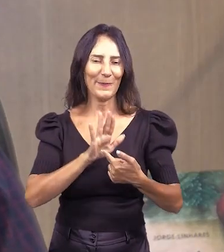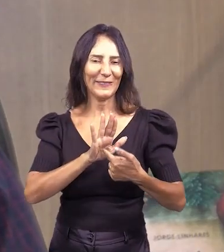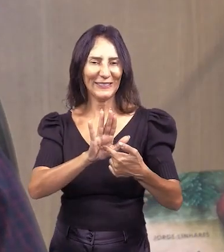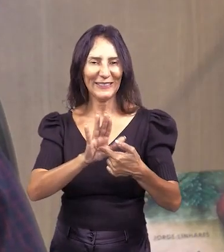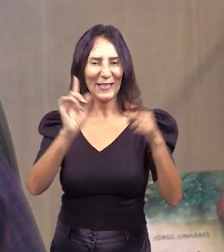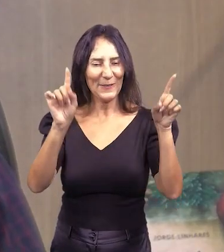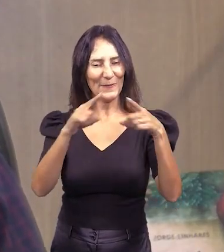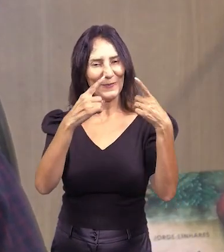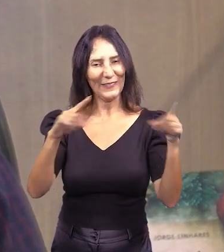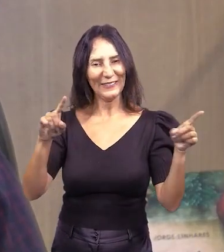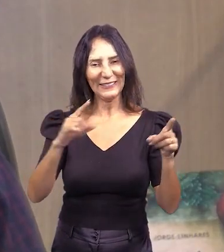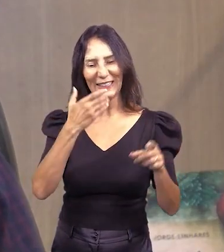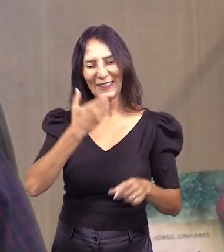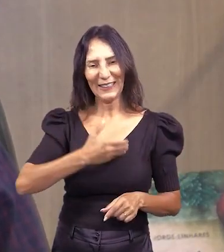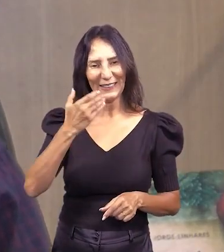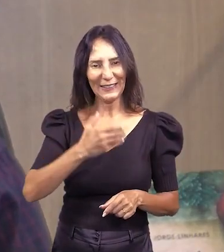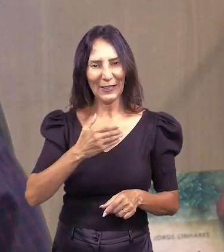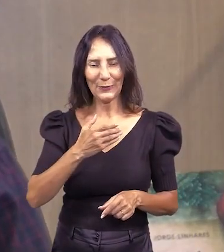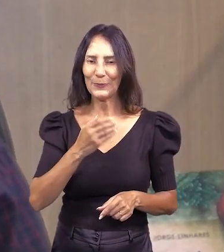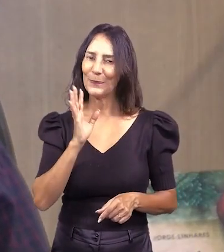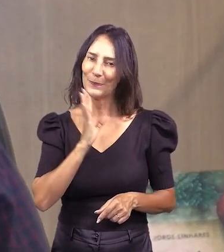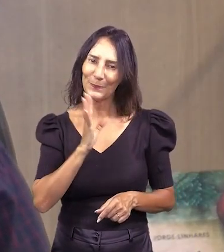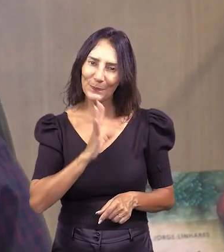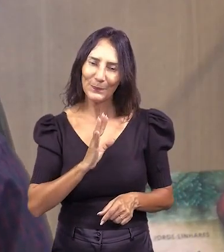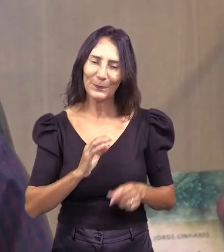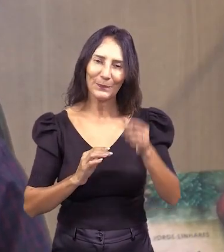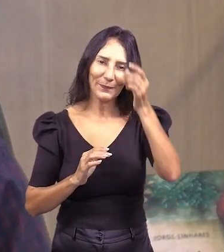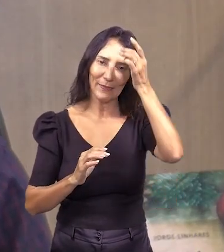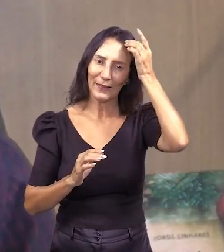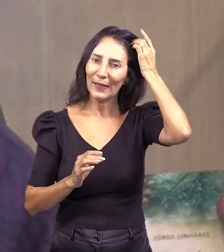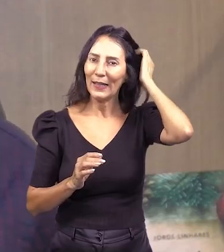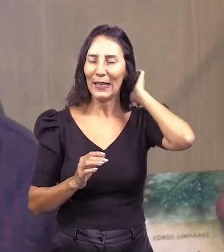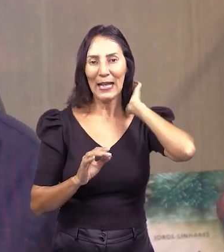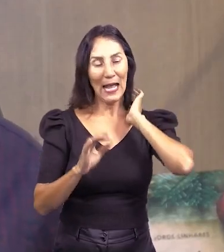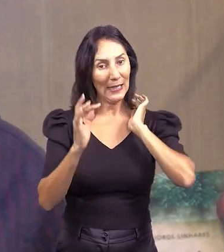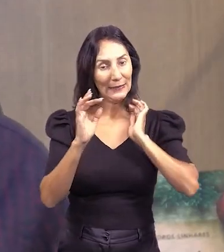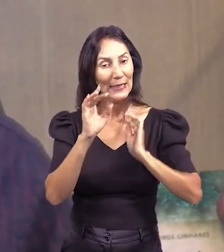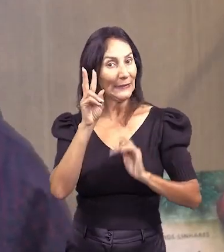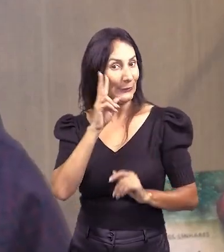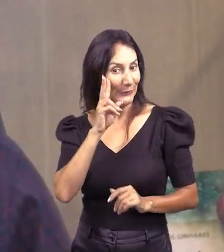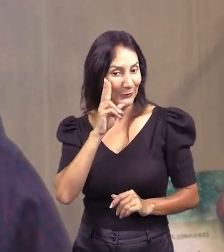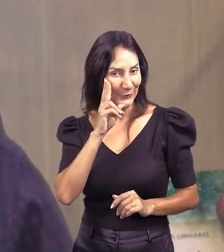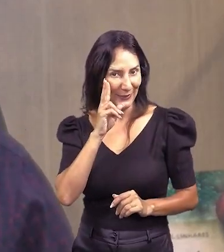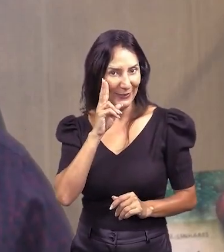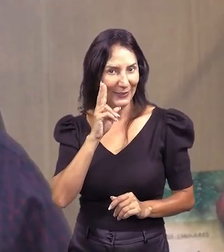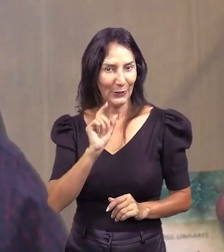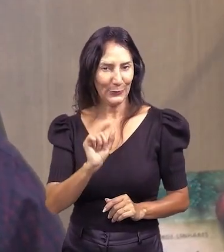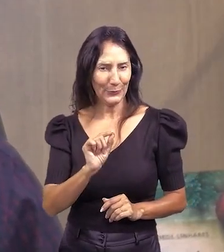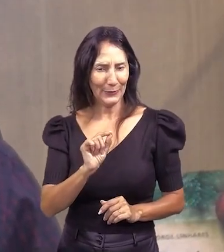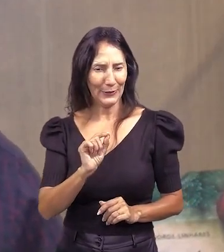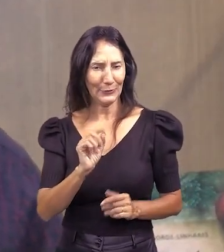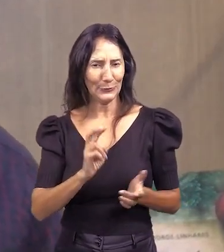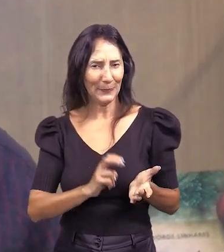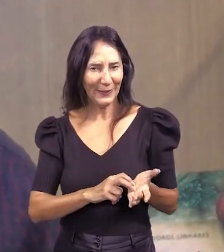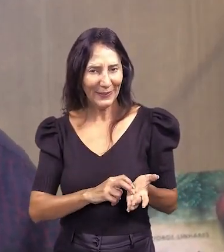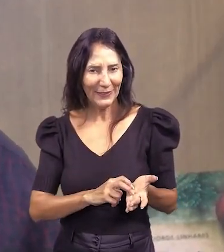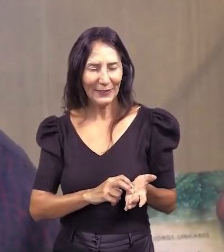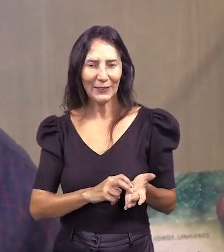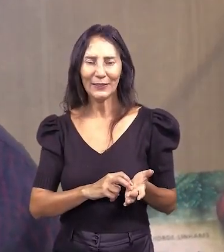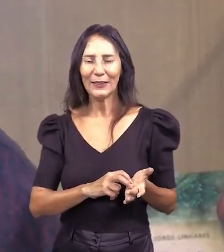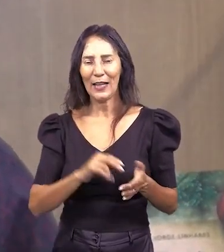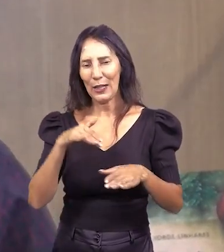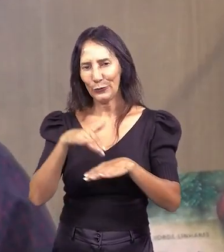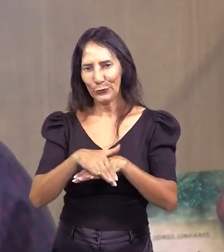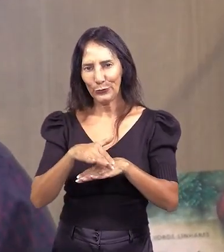de Natal, vai ser legal, a juventude toda aí. Na segunda-feira amanhã, dia 26, logo depois teremos